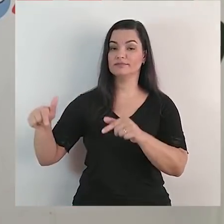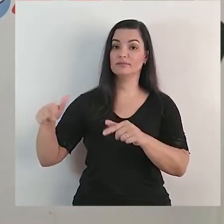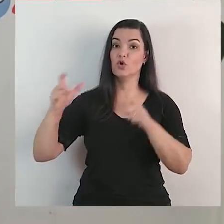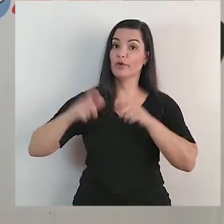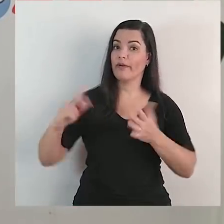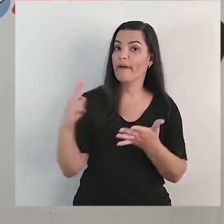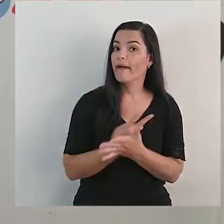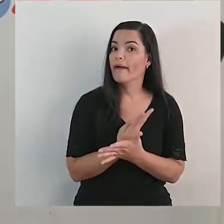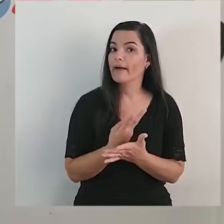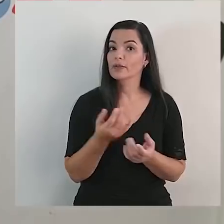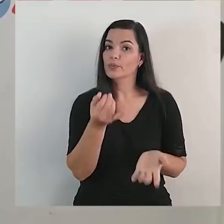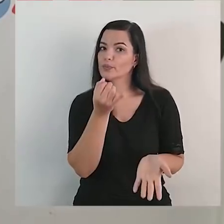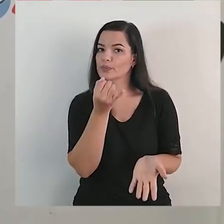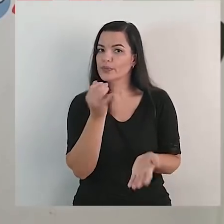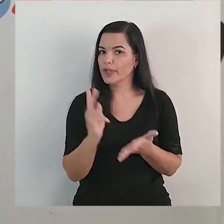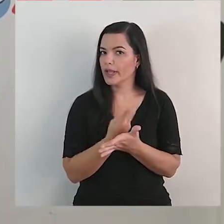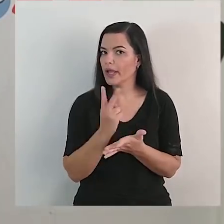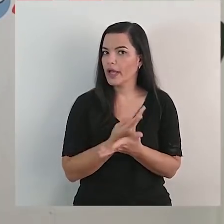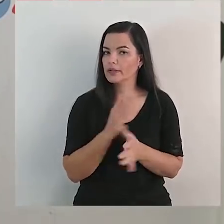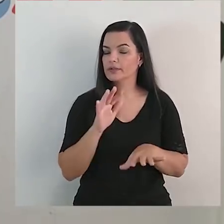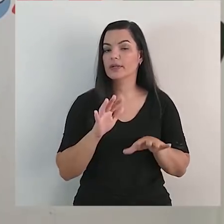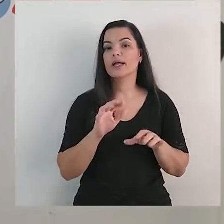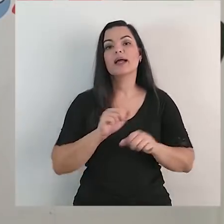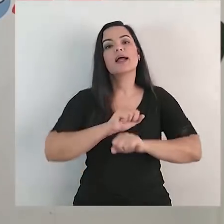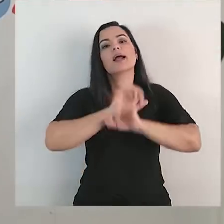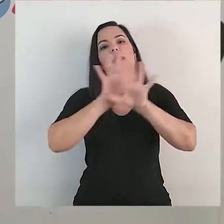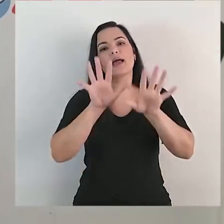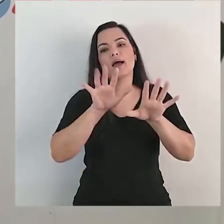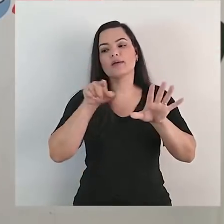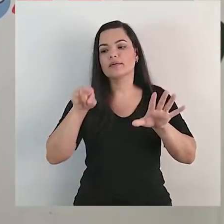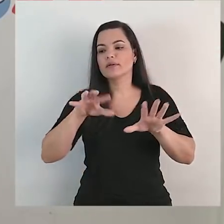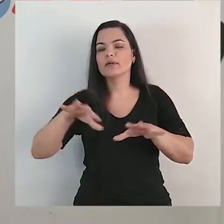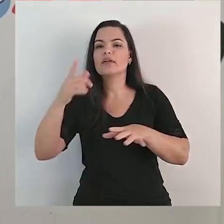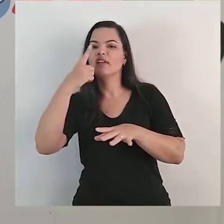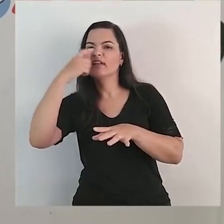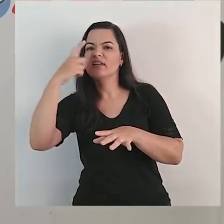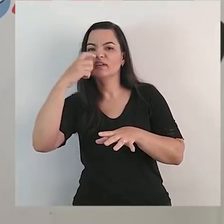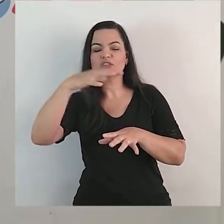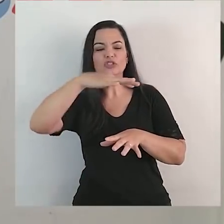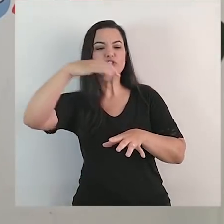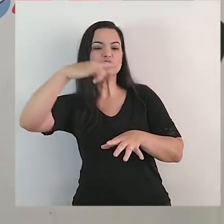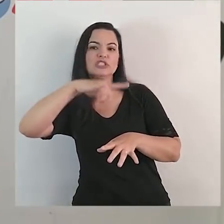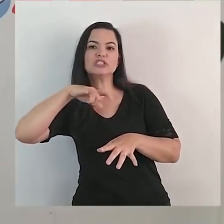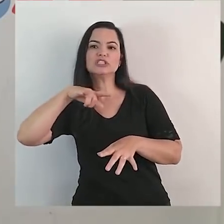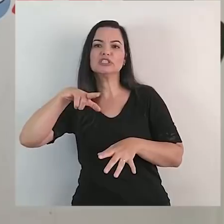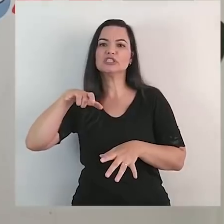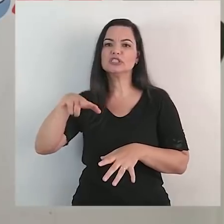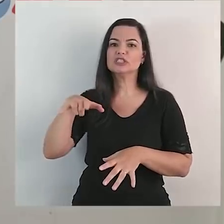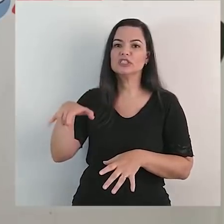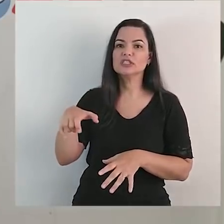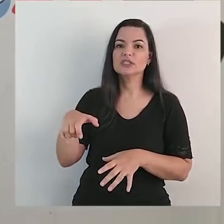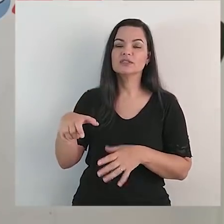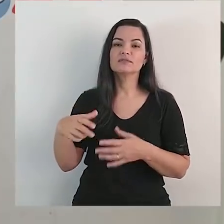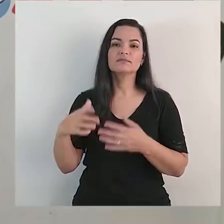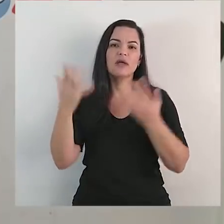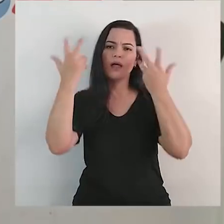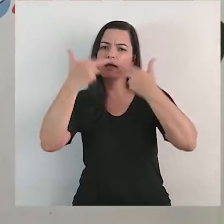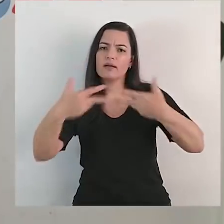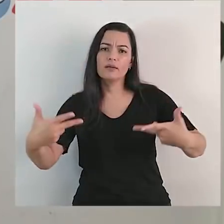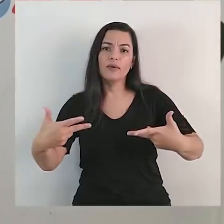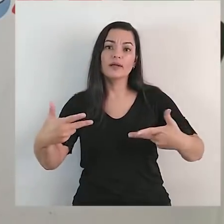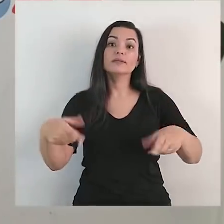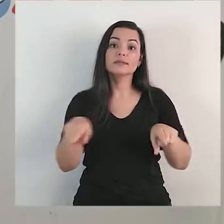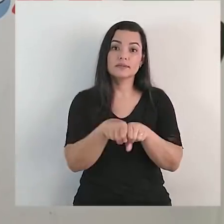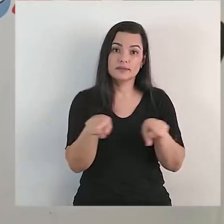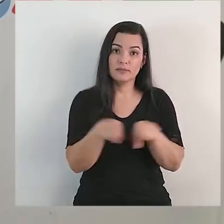errado, é óbvio que ele vai atrair um número muito grande de seres vivos, incluindo aqueles que